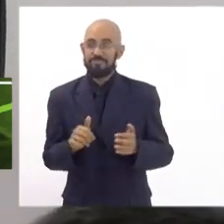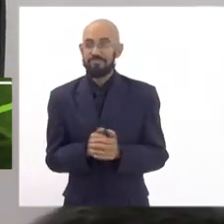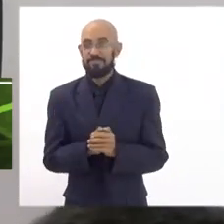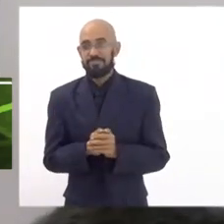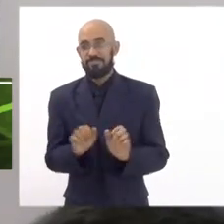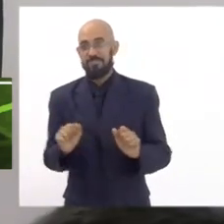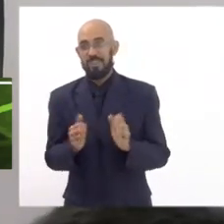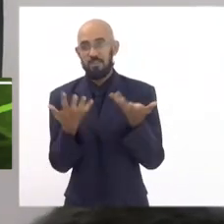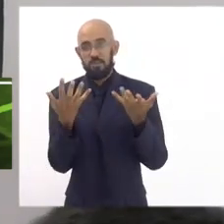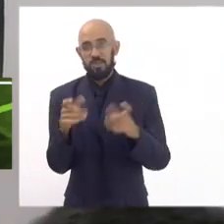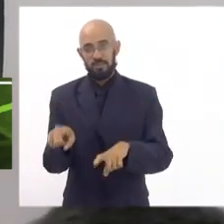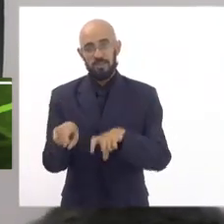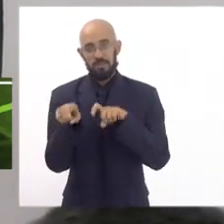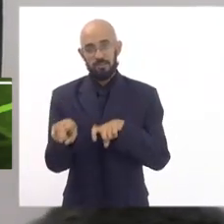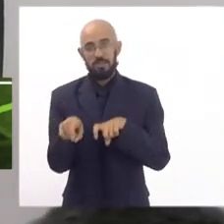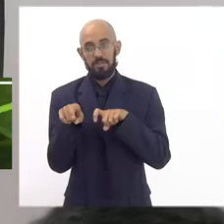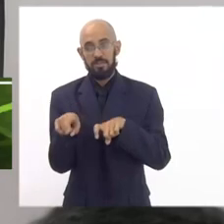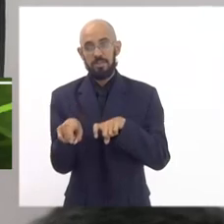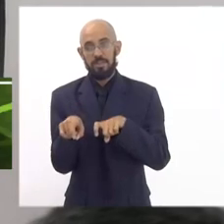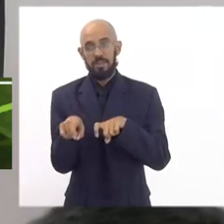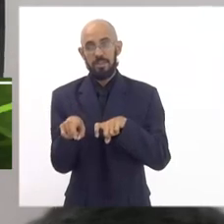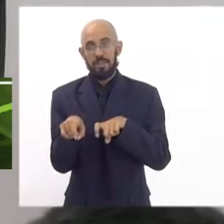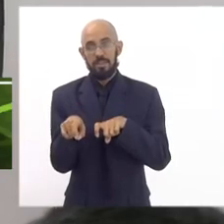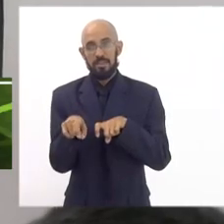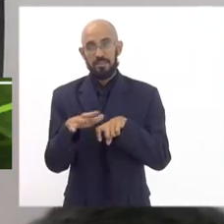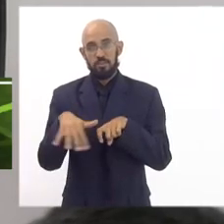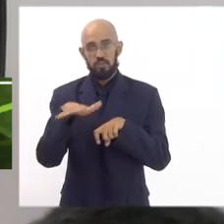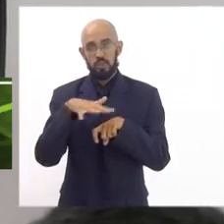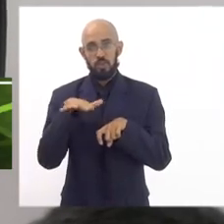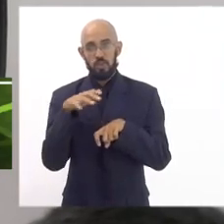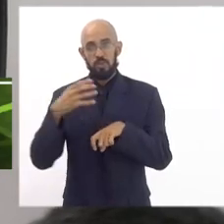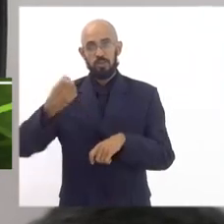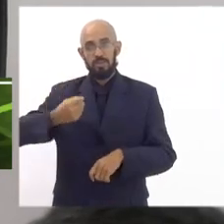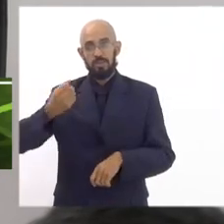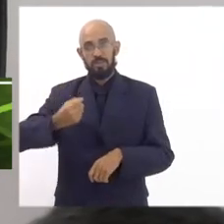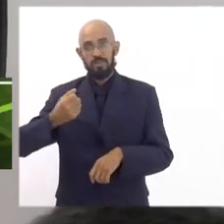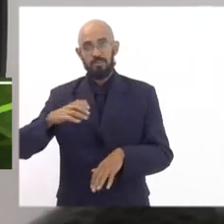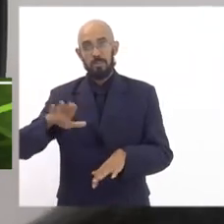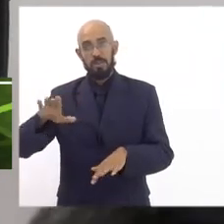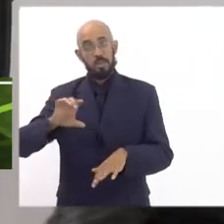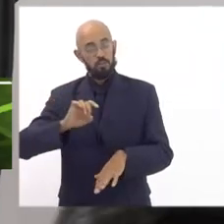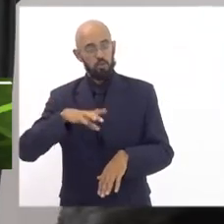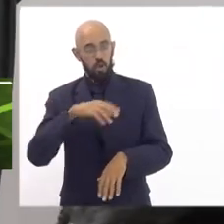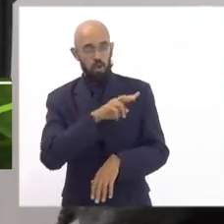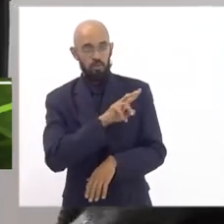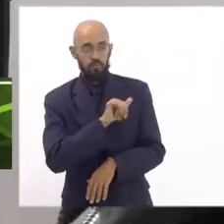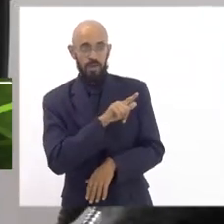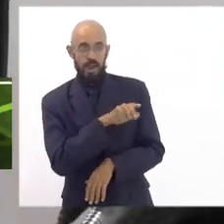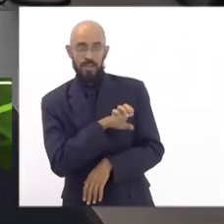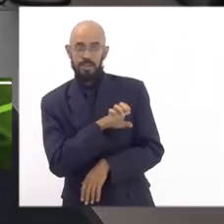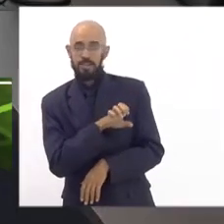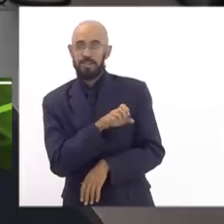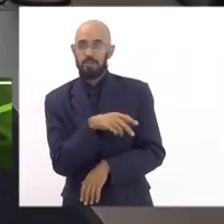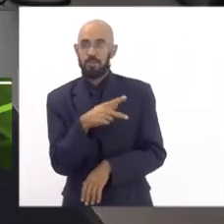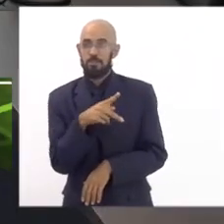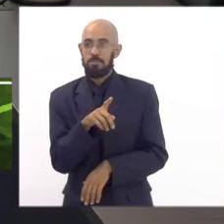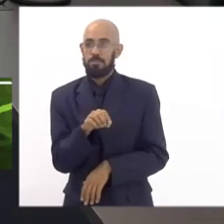Agropecuário. Evento agropecuário, circuito leiteiro. Mas é só no Médio Vale do Paraíba, não invadiu a